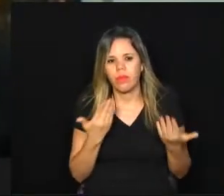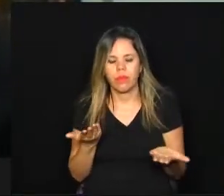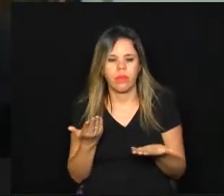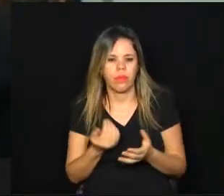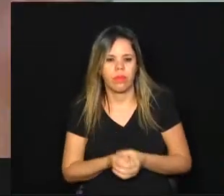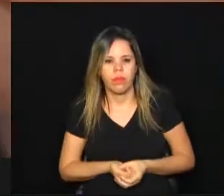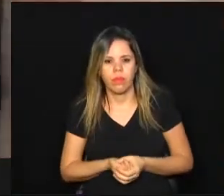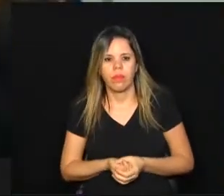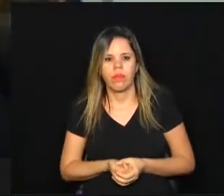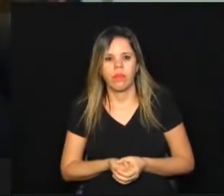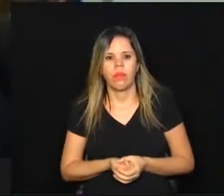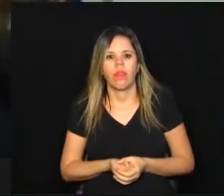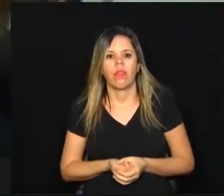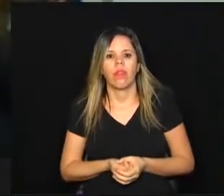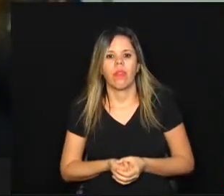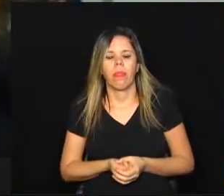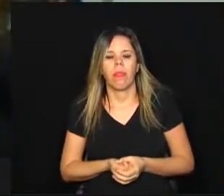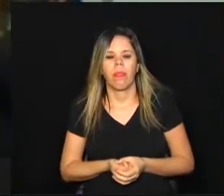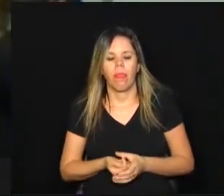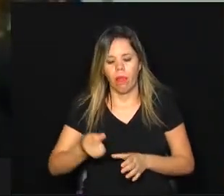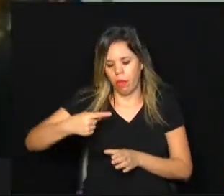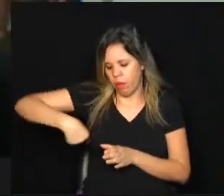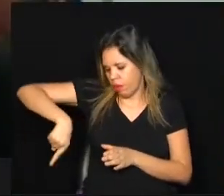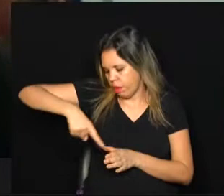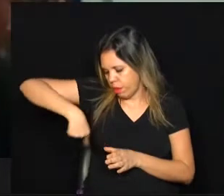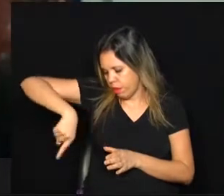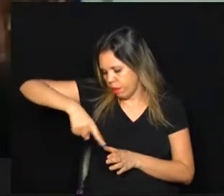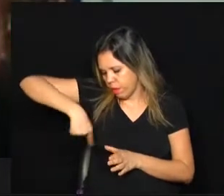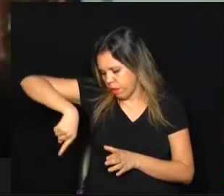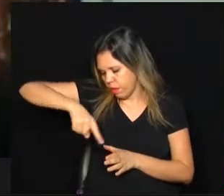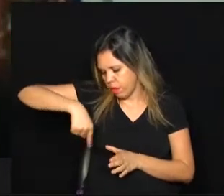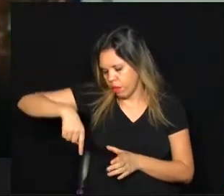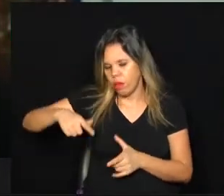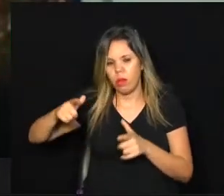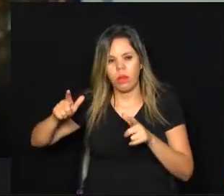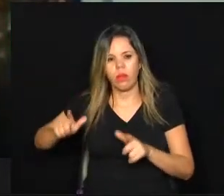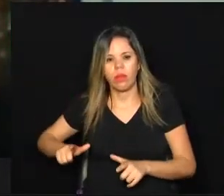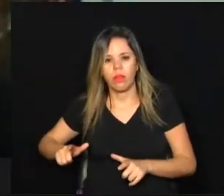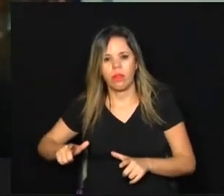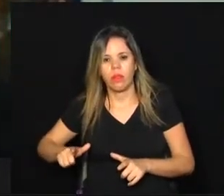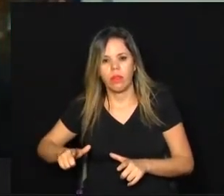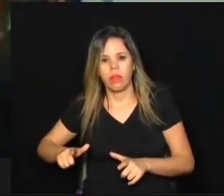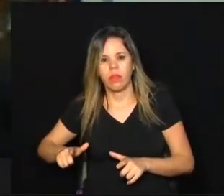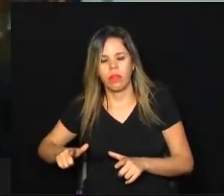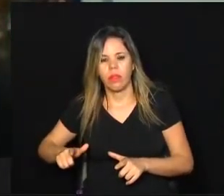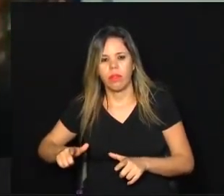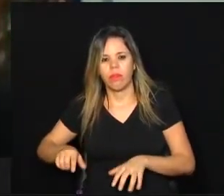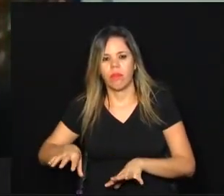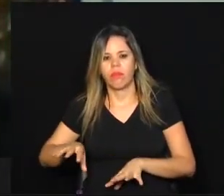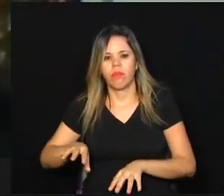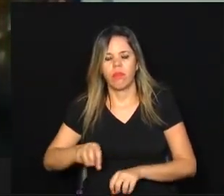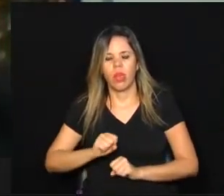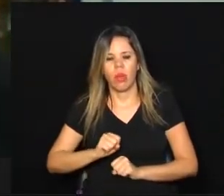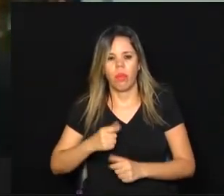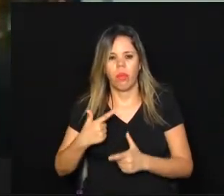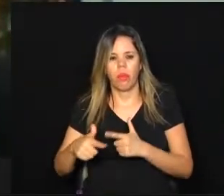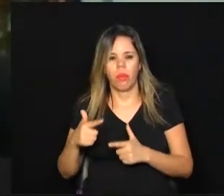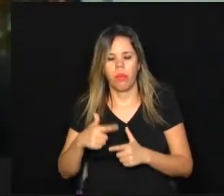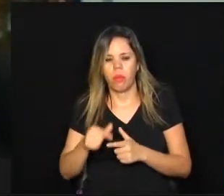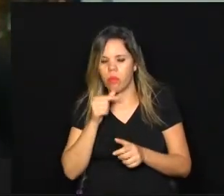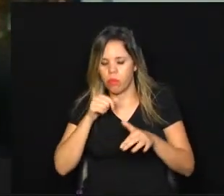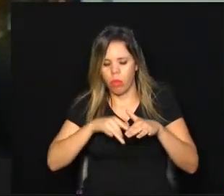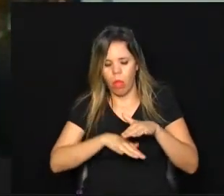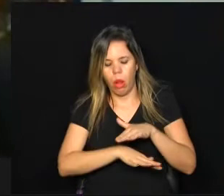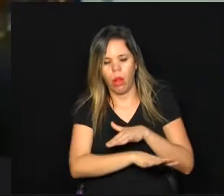tudo, deixa uma perfuração que pode ser um caminho para a contaminação do lençol freático. Quer